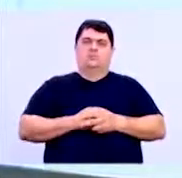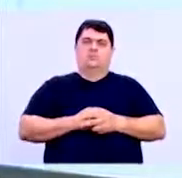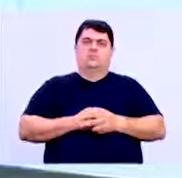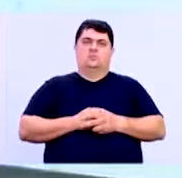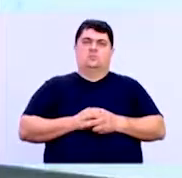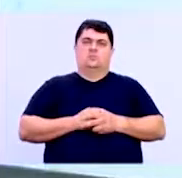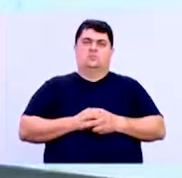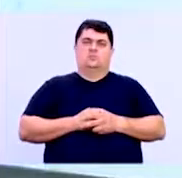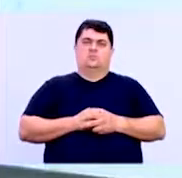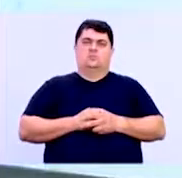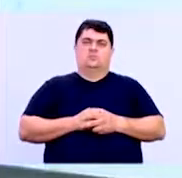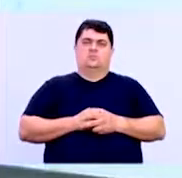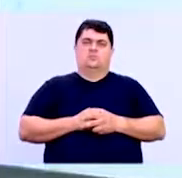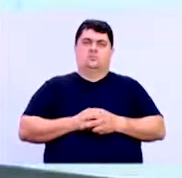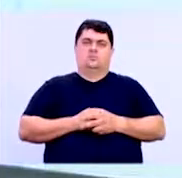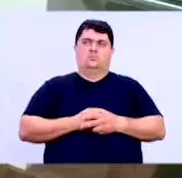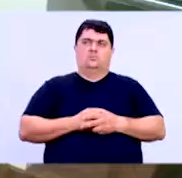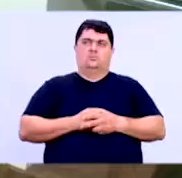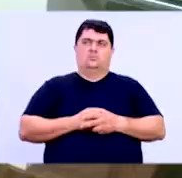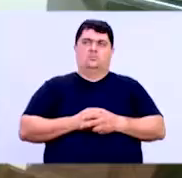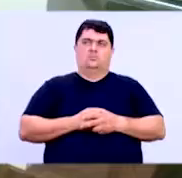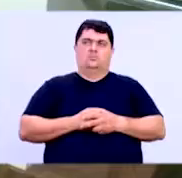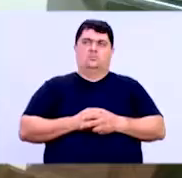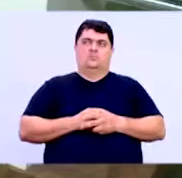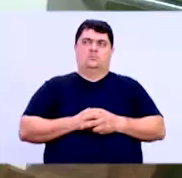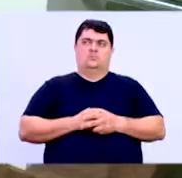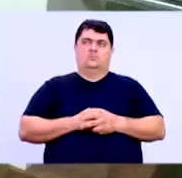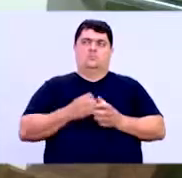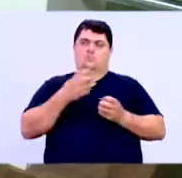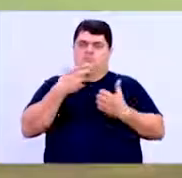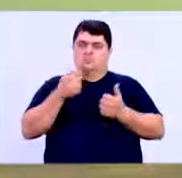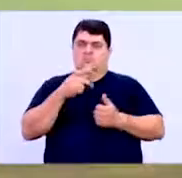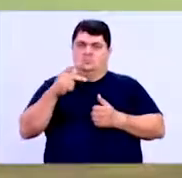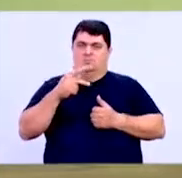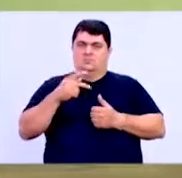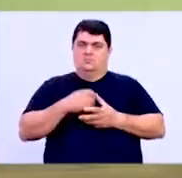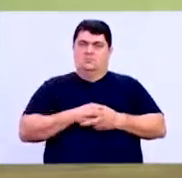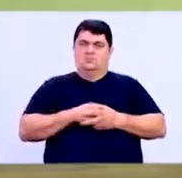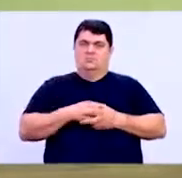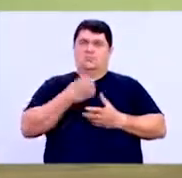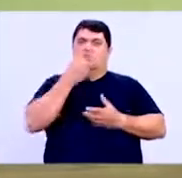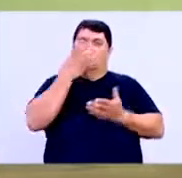atender todas as necessidades. Tudo bem, professora? Tudo bem, gente.